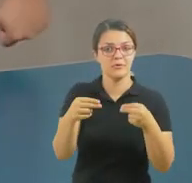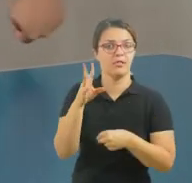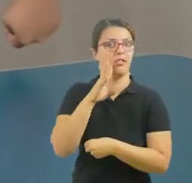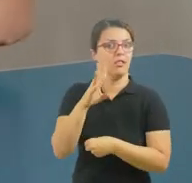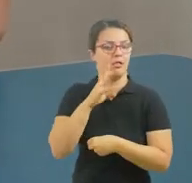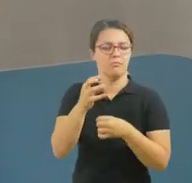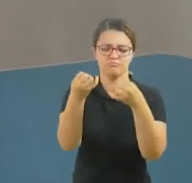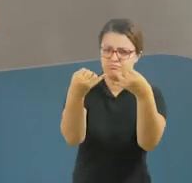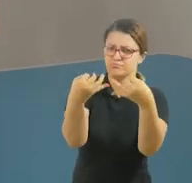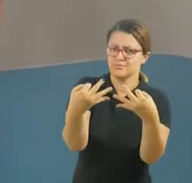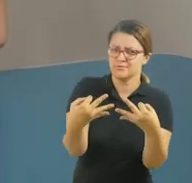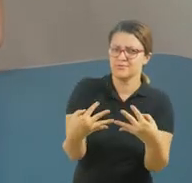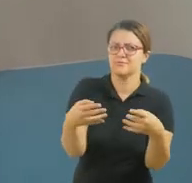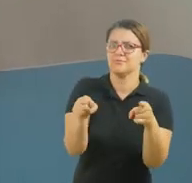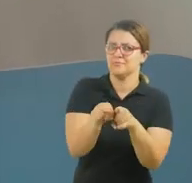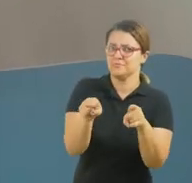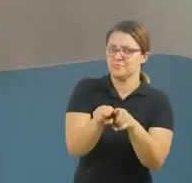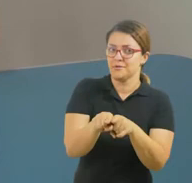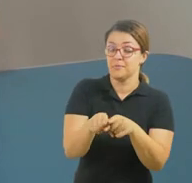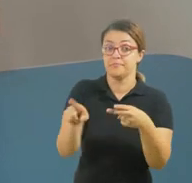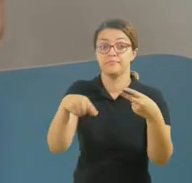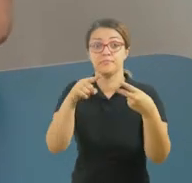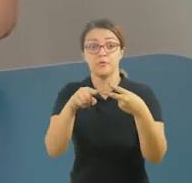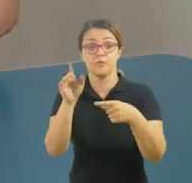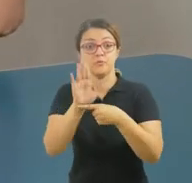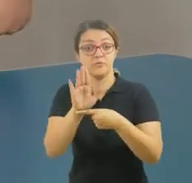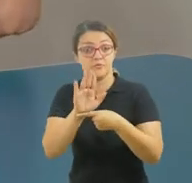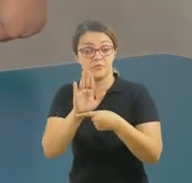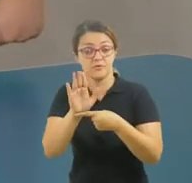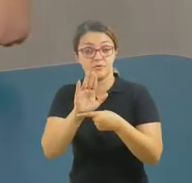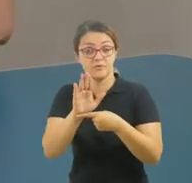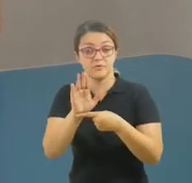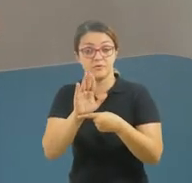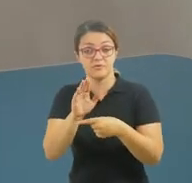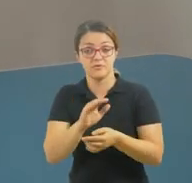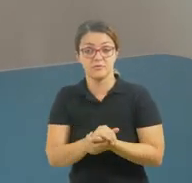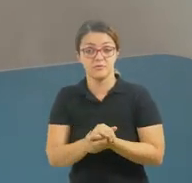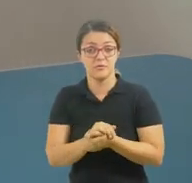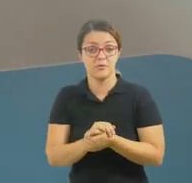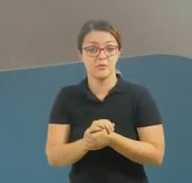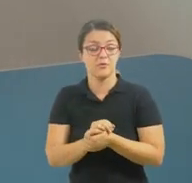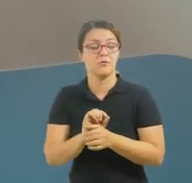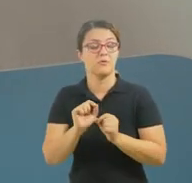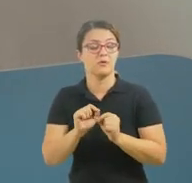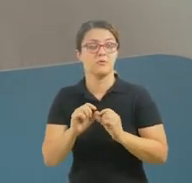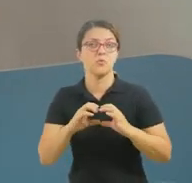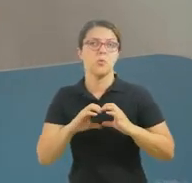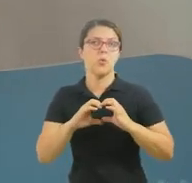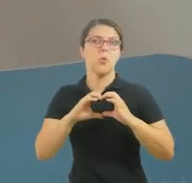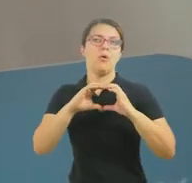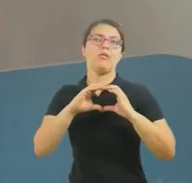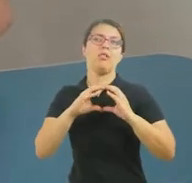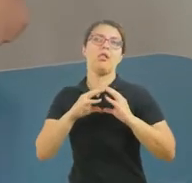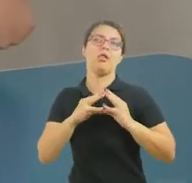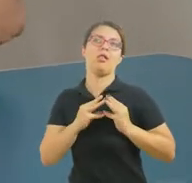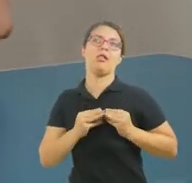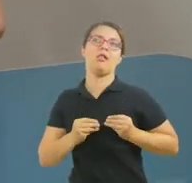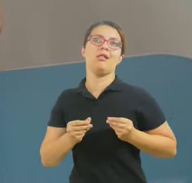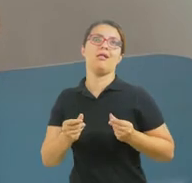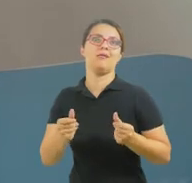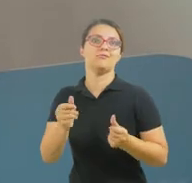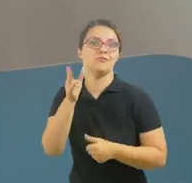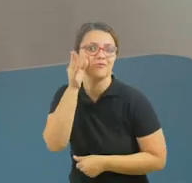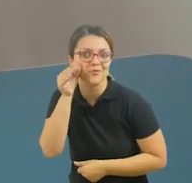muito autoexplicativo também. O segundo vídeo é o vídeo que vai derreter seu coração. Vou deixar vocês na curiosidade, hein?